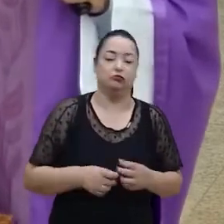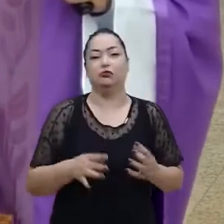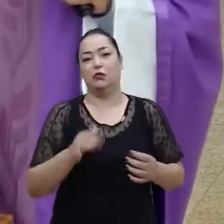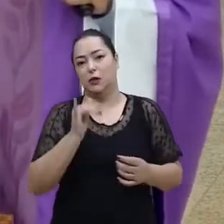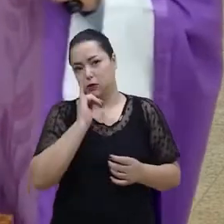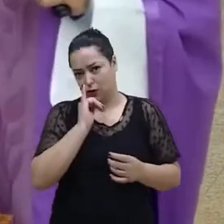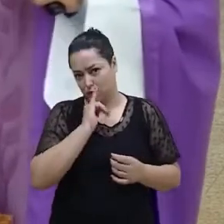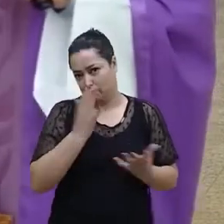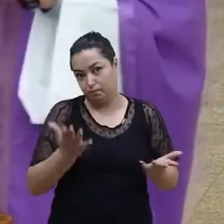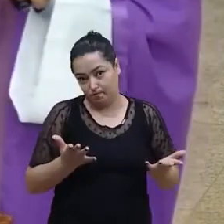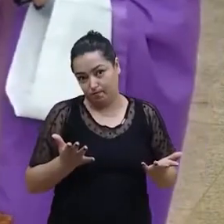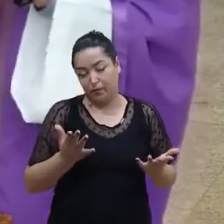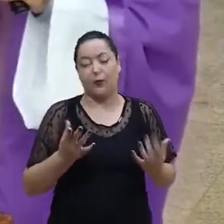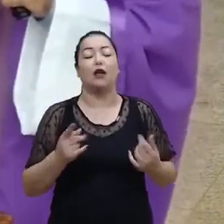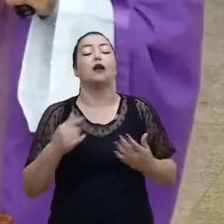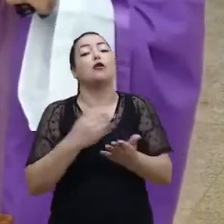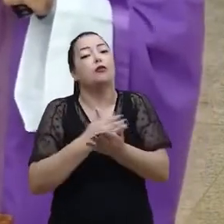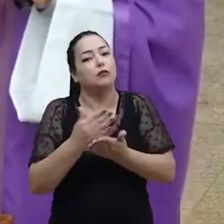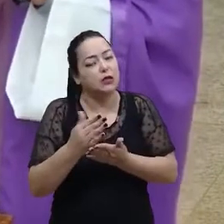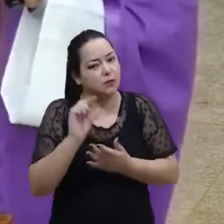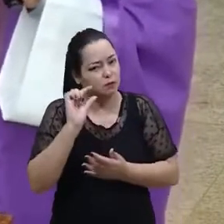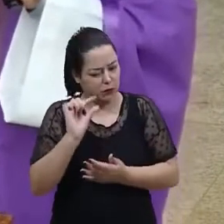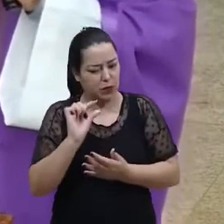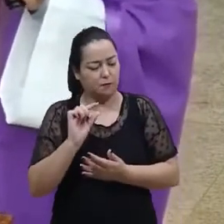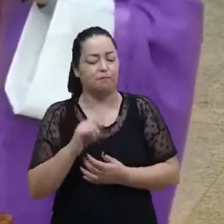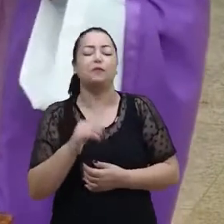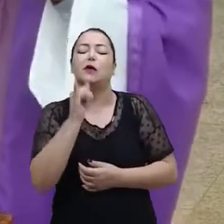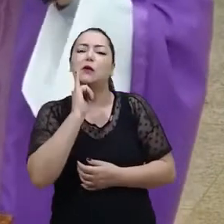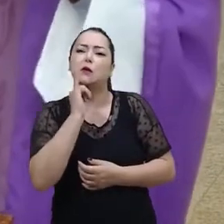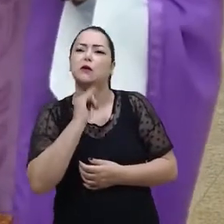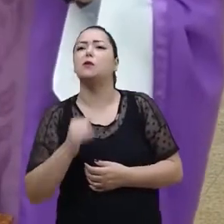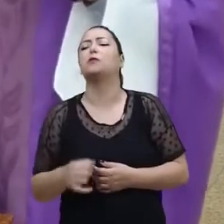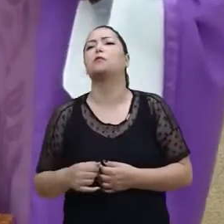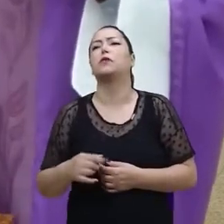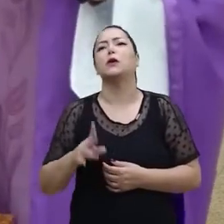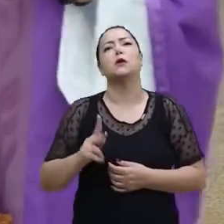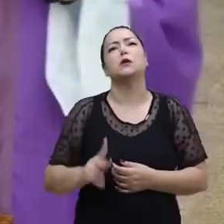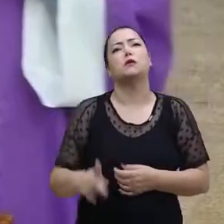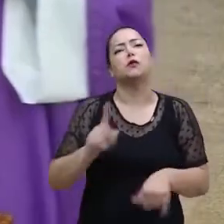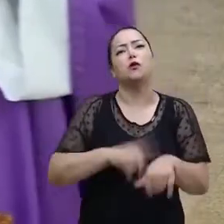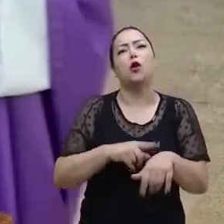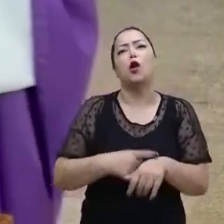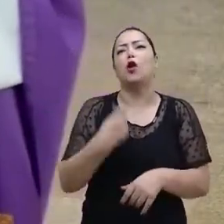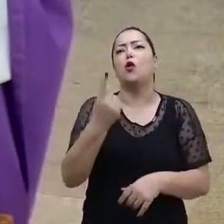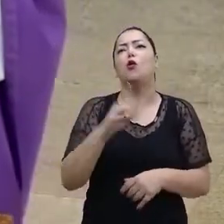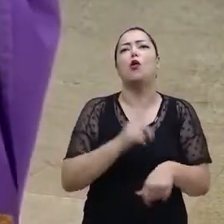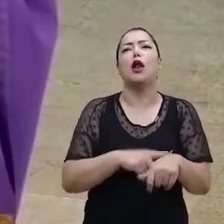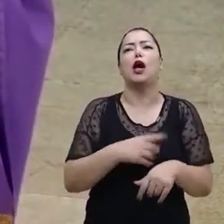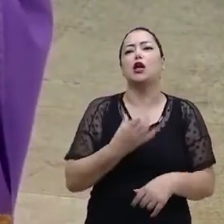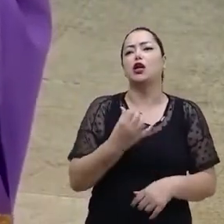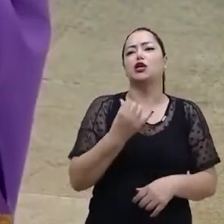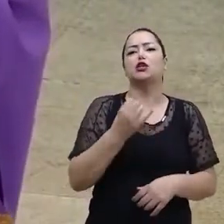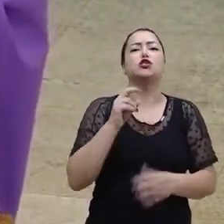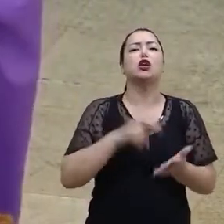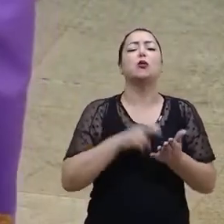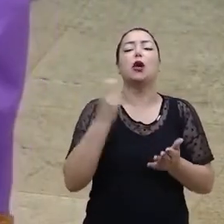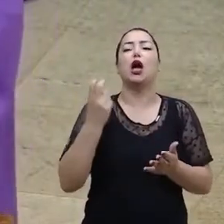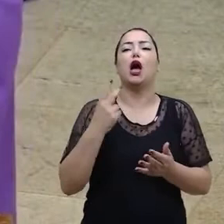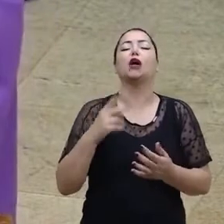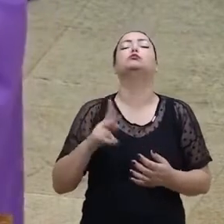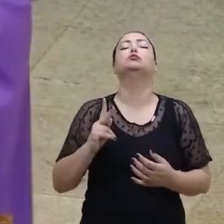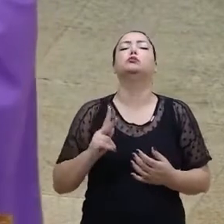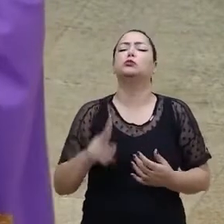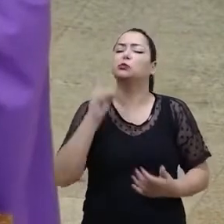por exemplo pode ser certa falando assim começa com Pai Nosso bem rezado umas nariz você não tem muito tava não tá com costume de oração